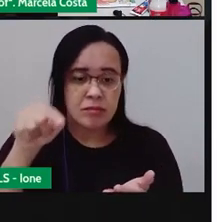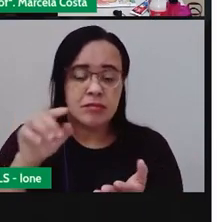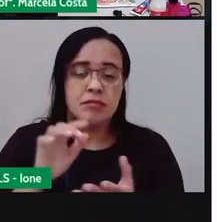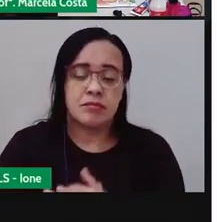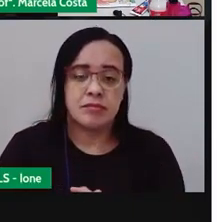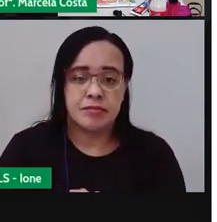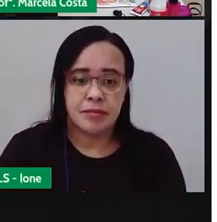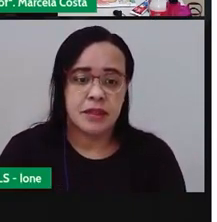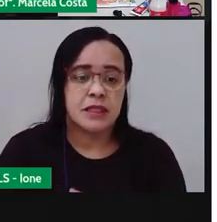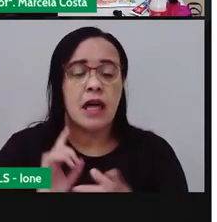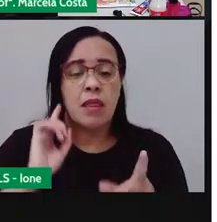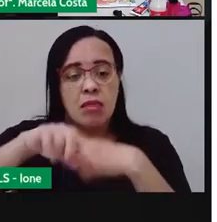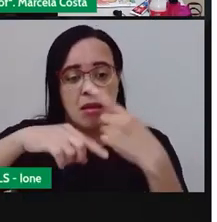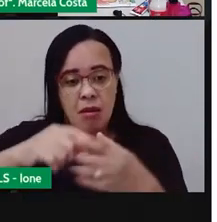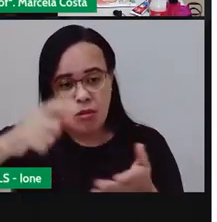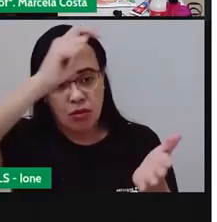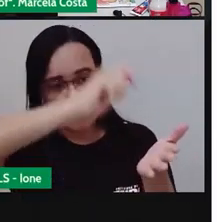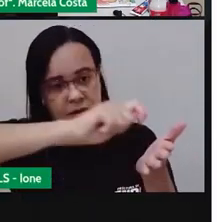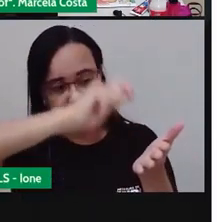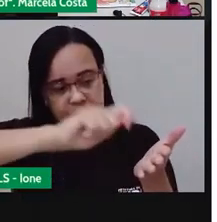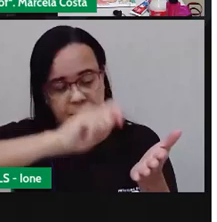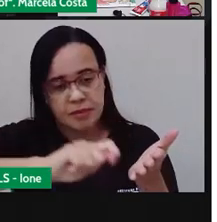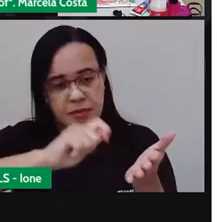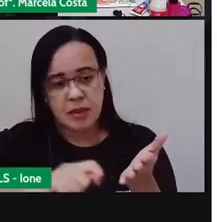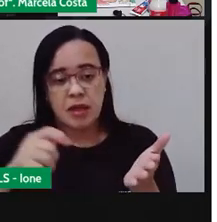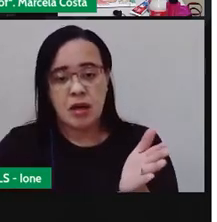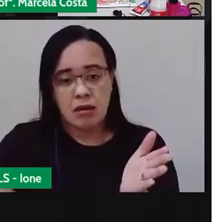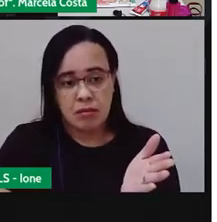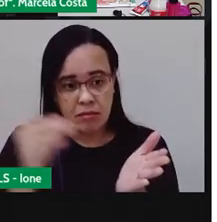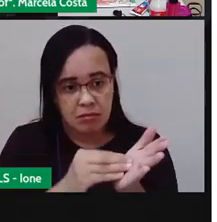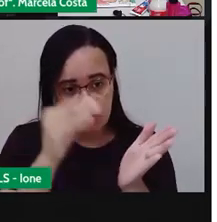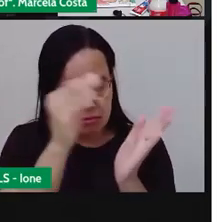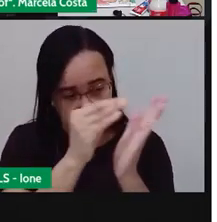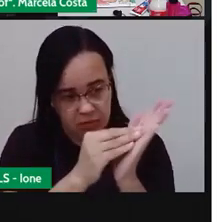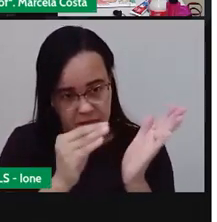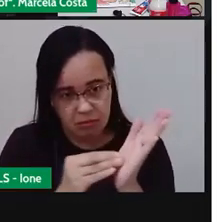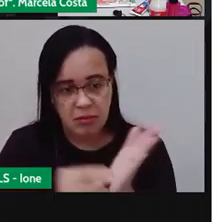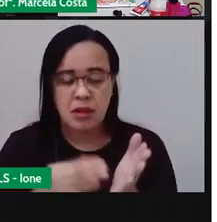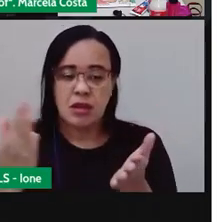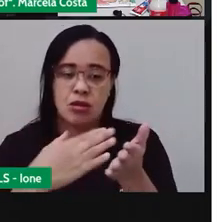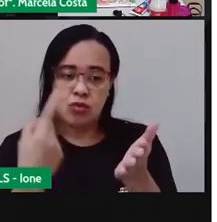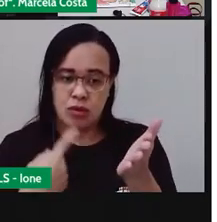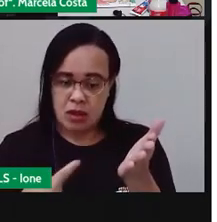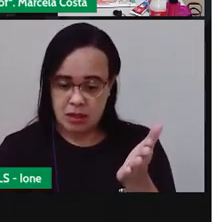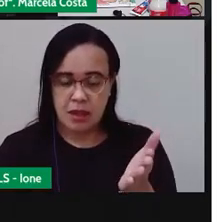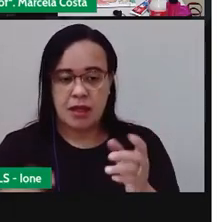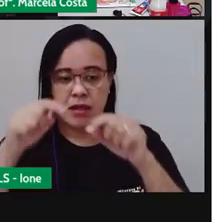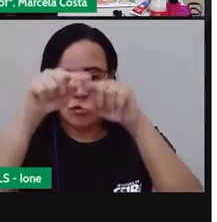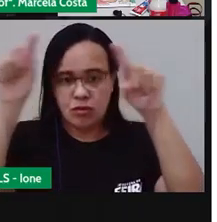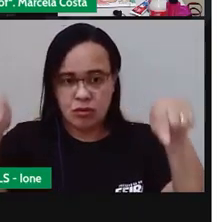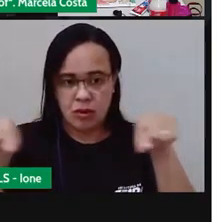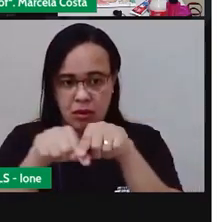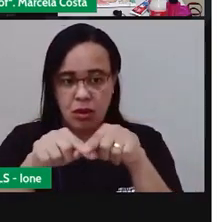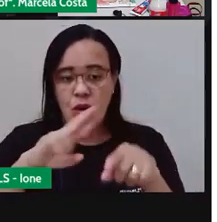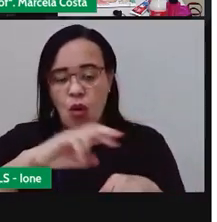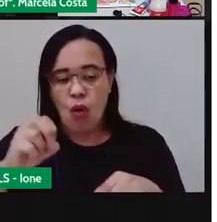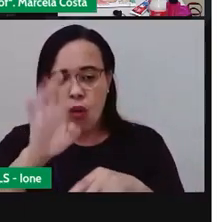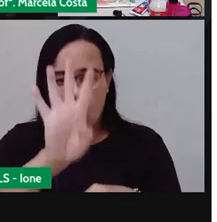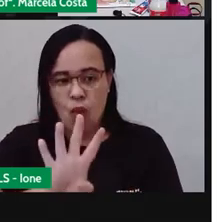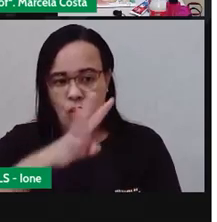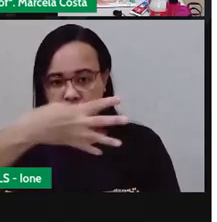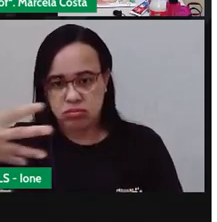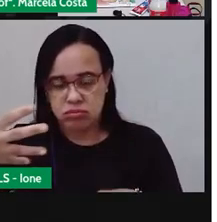E vai registrar isso no seu caderno, em uma tabela, um quadro, tá bom? Eu